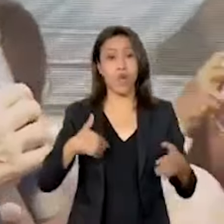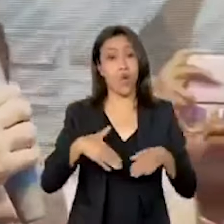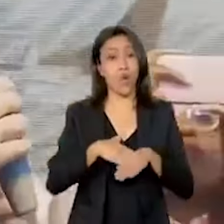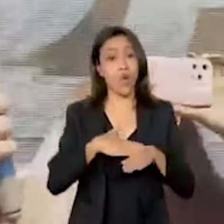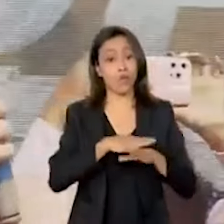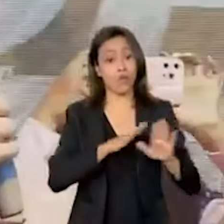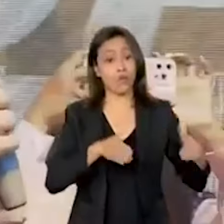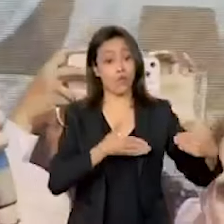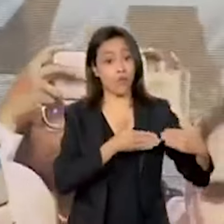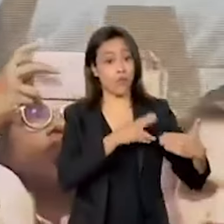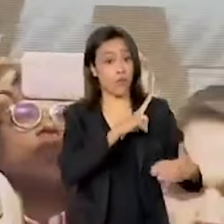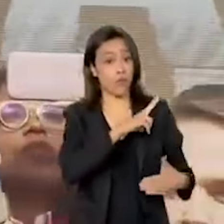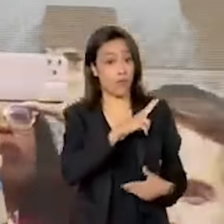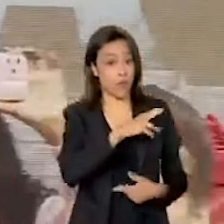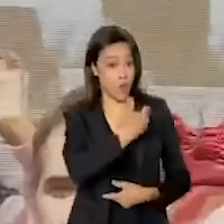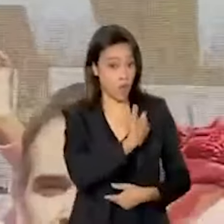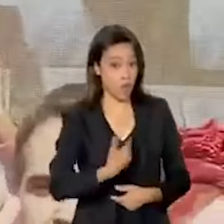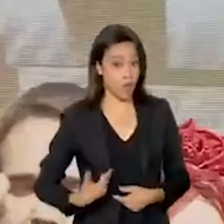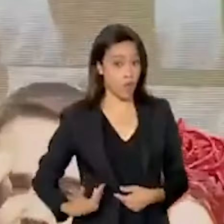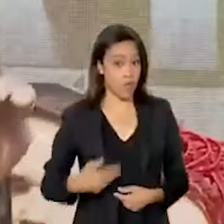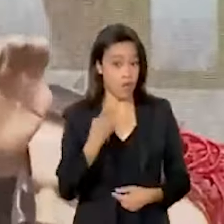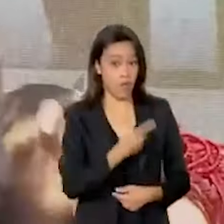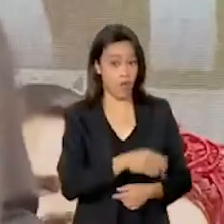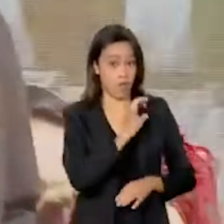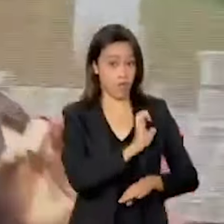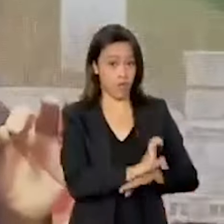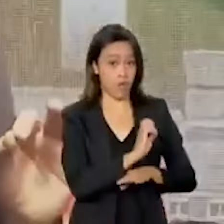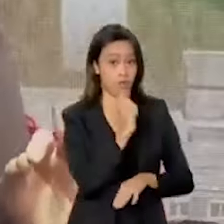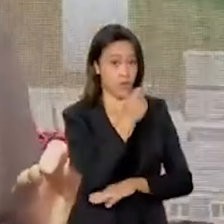governador em algum momento. Eu